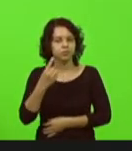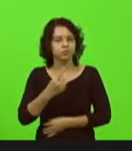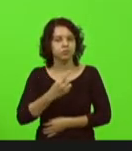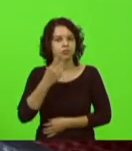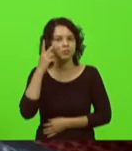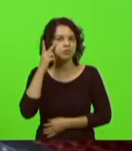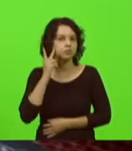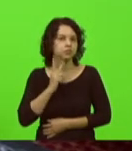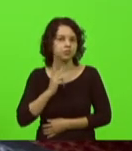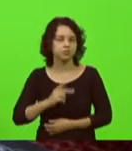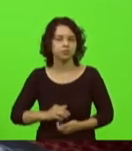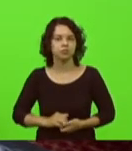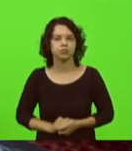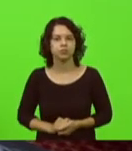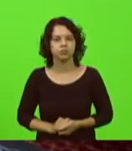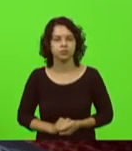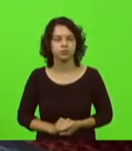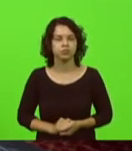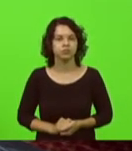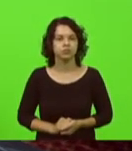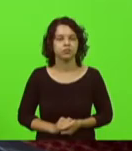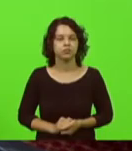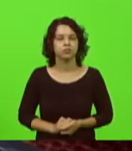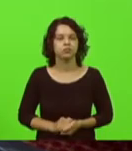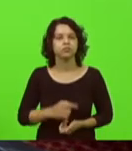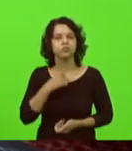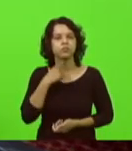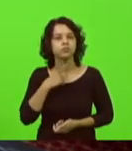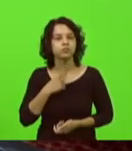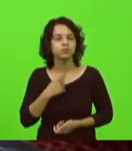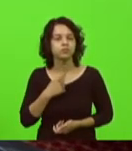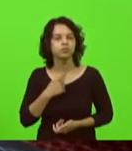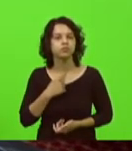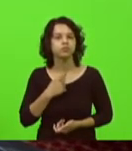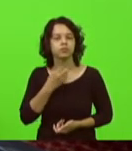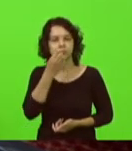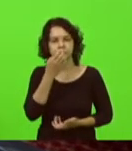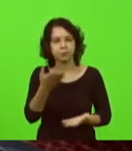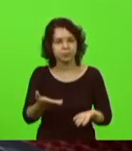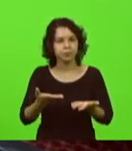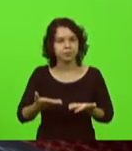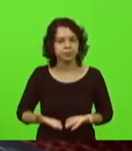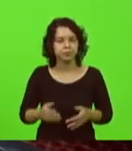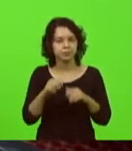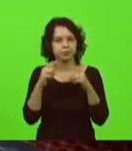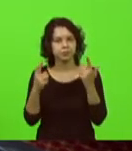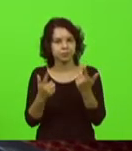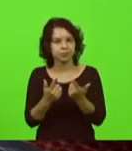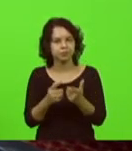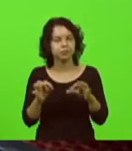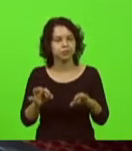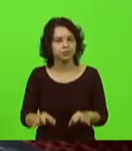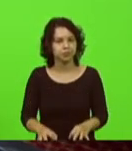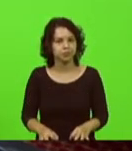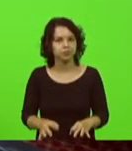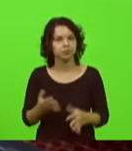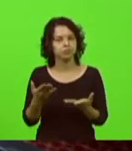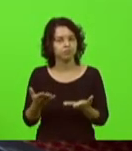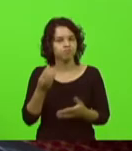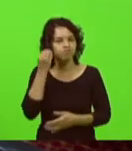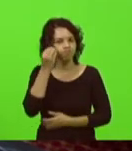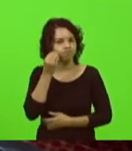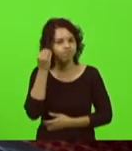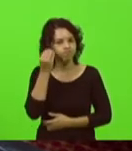Zucchi, desejar as boas-vindas a esta casa e, certamente, deputado, Vossa Excelência, com a experiência que